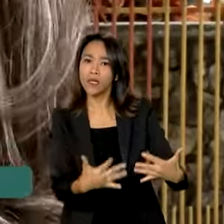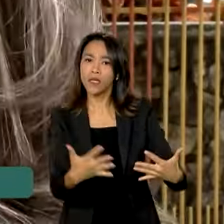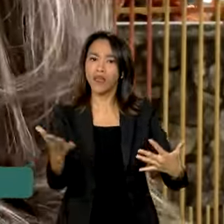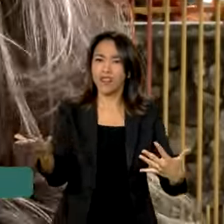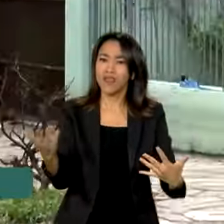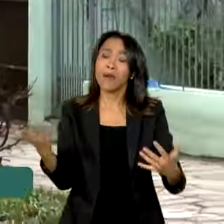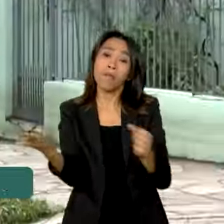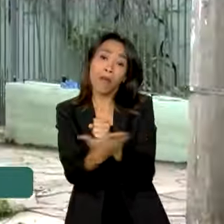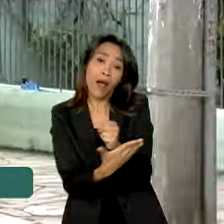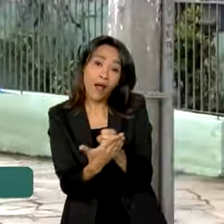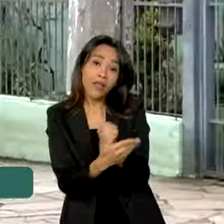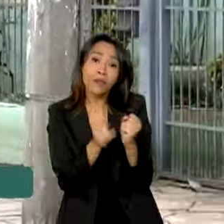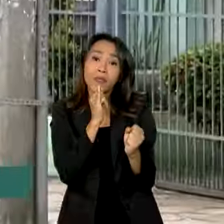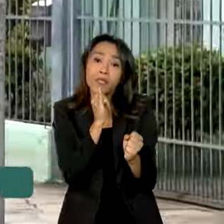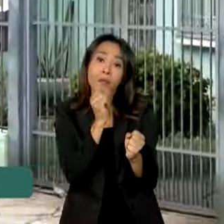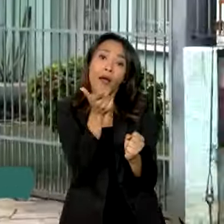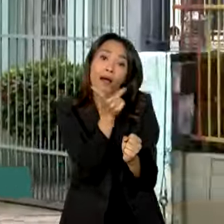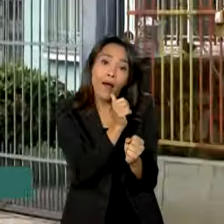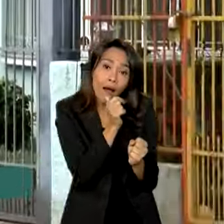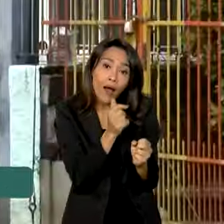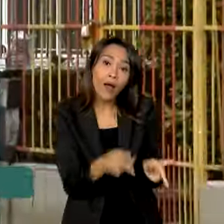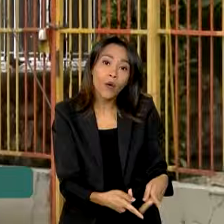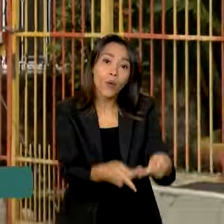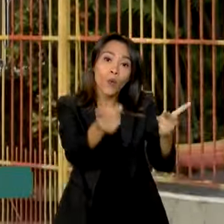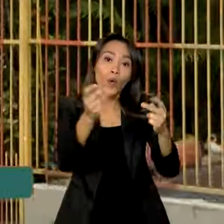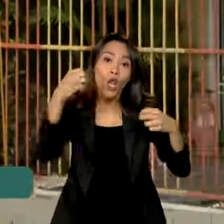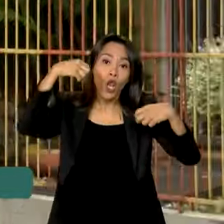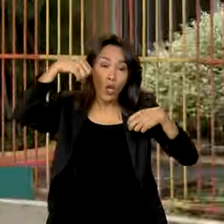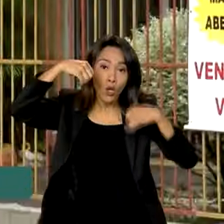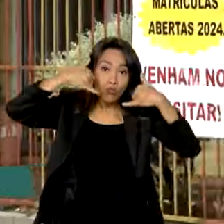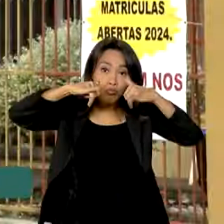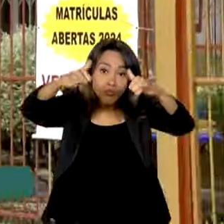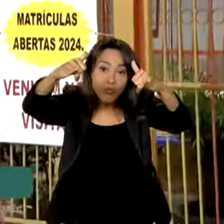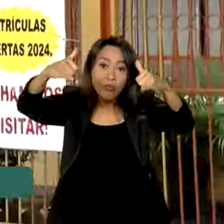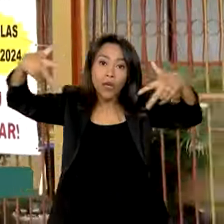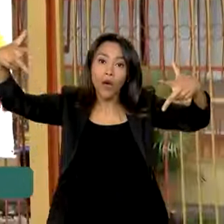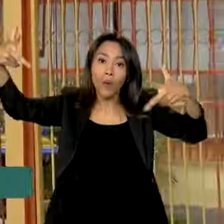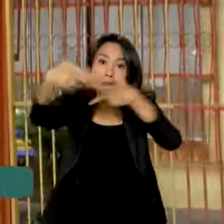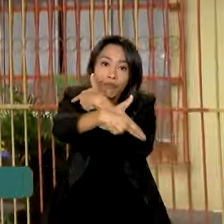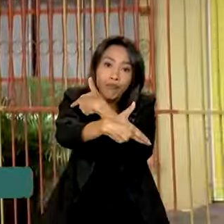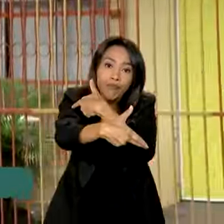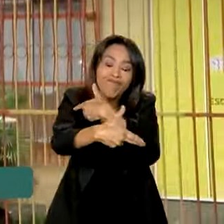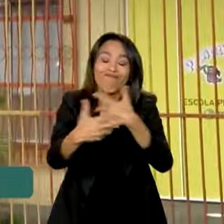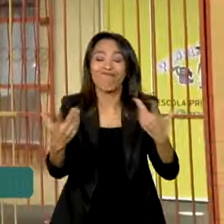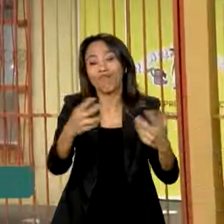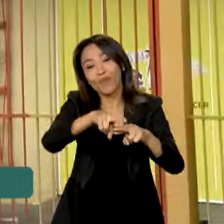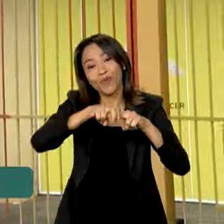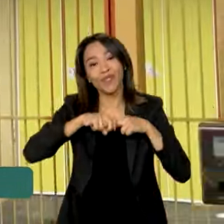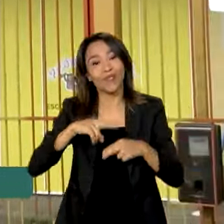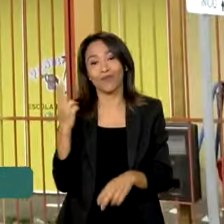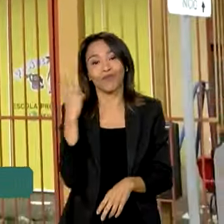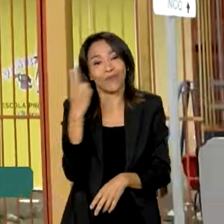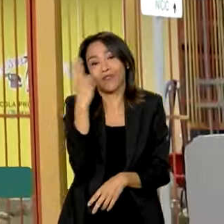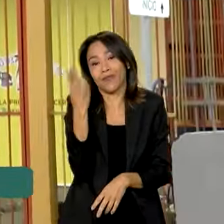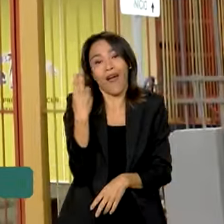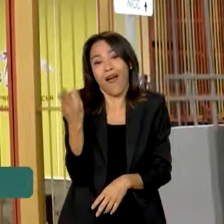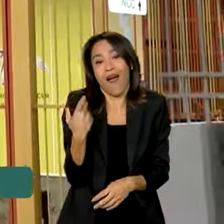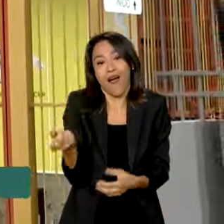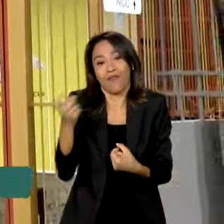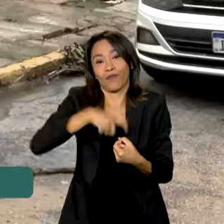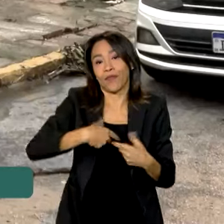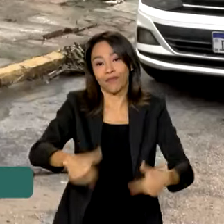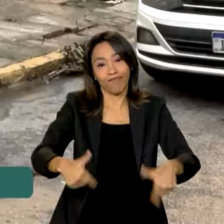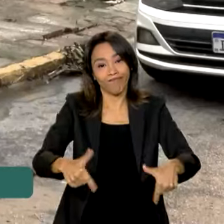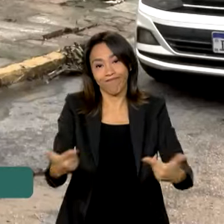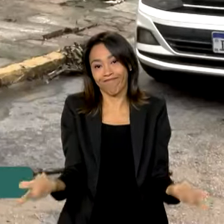serviços básicos como o fornecimento de água e luz ainda estão cortados e por isso não é possível atender os